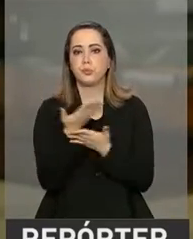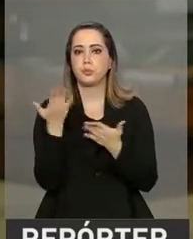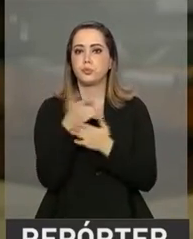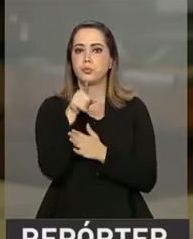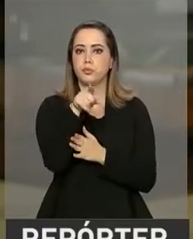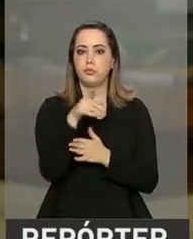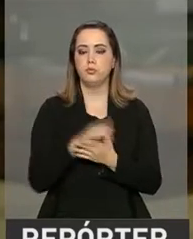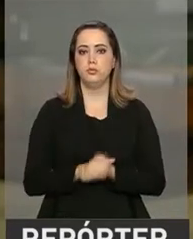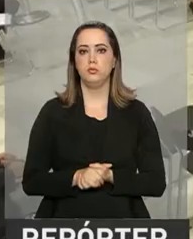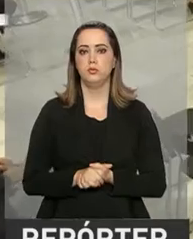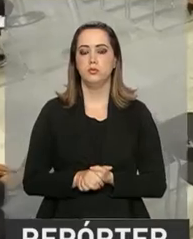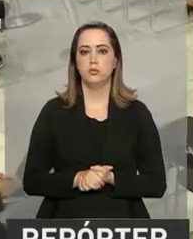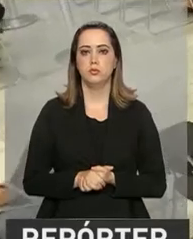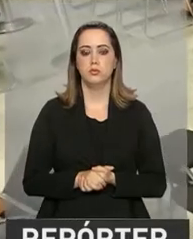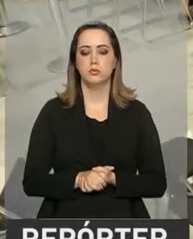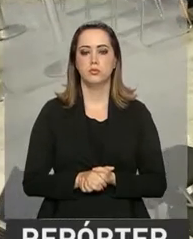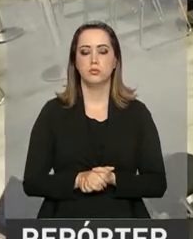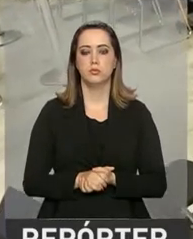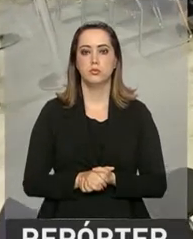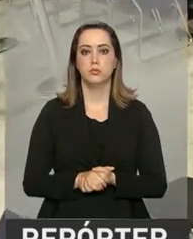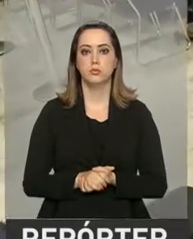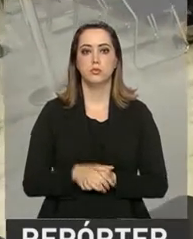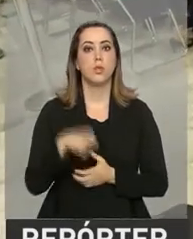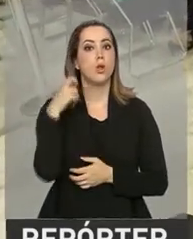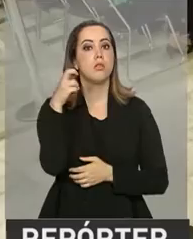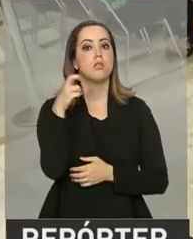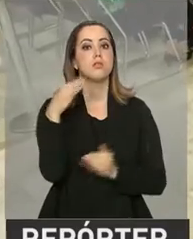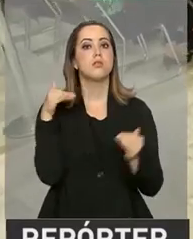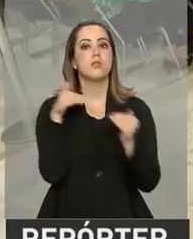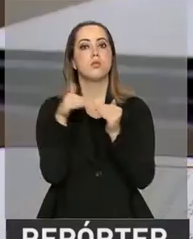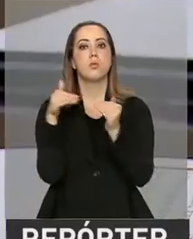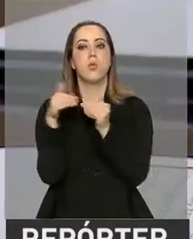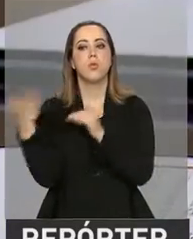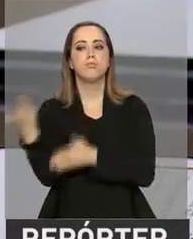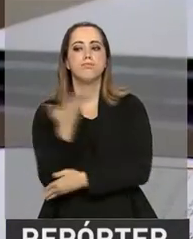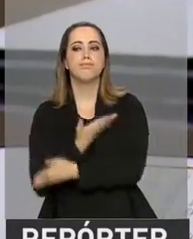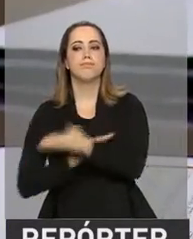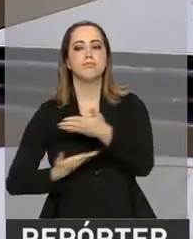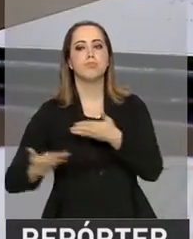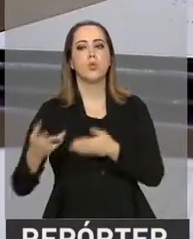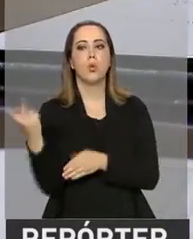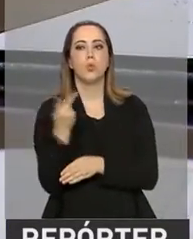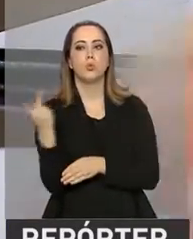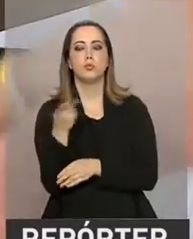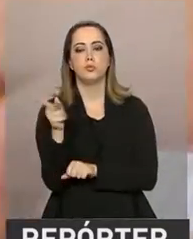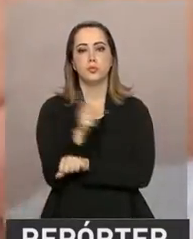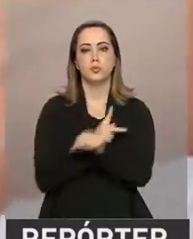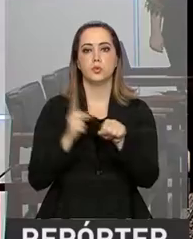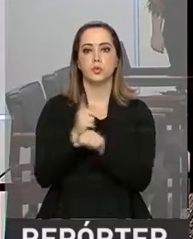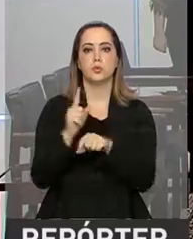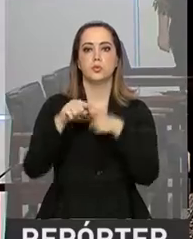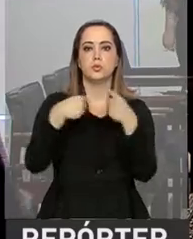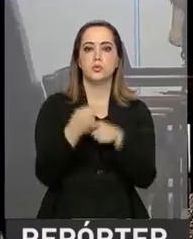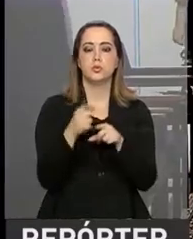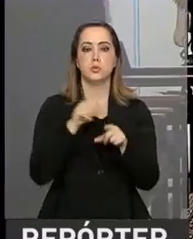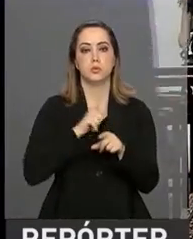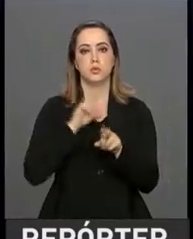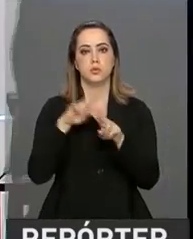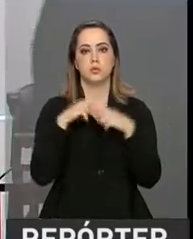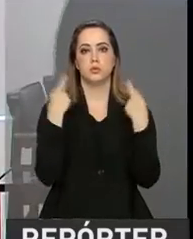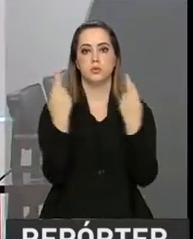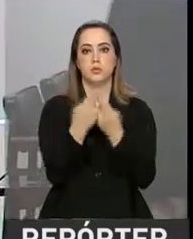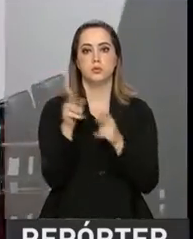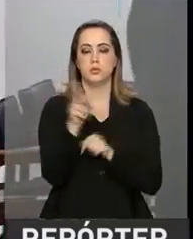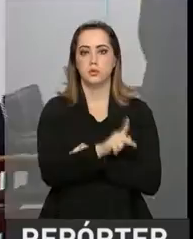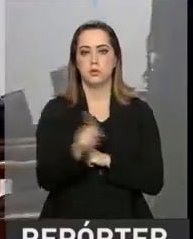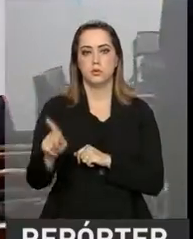tv nbr por 15 acordos bilaterais assinados entre os dois países depois da reunião de trabalho do